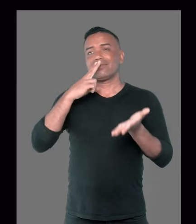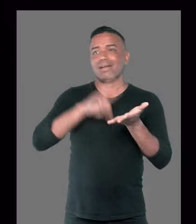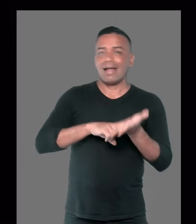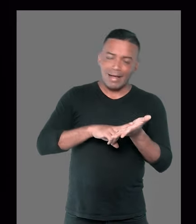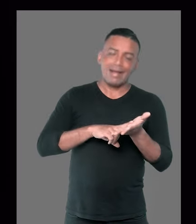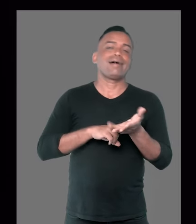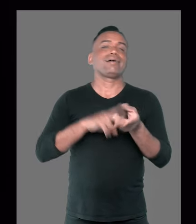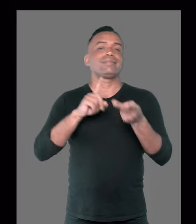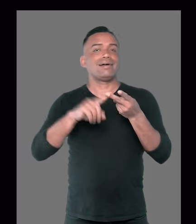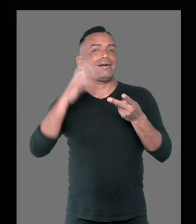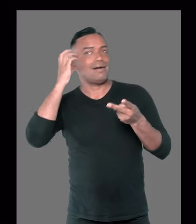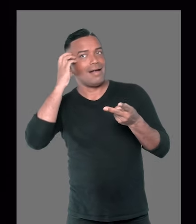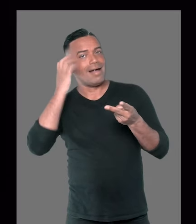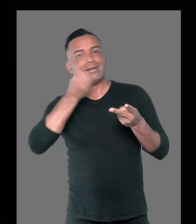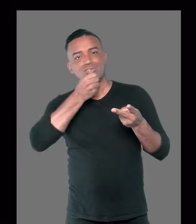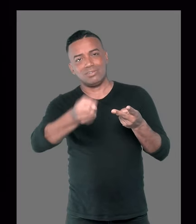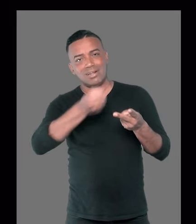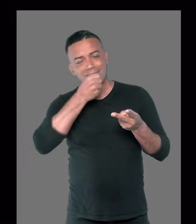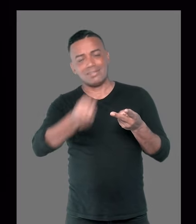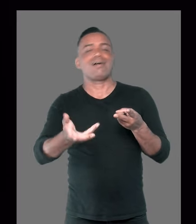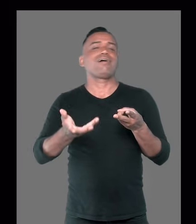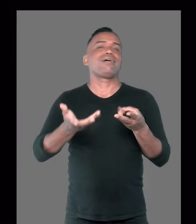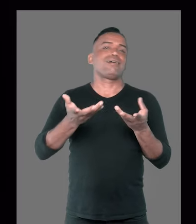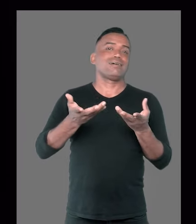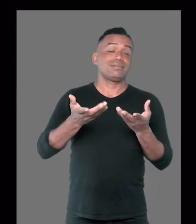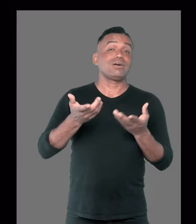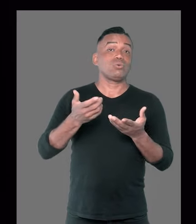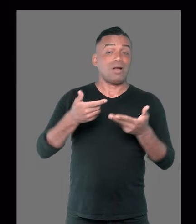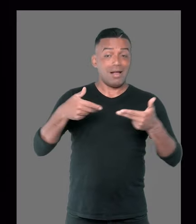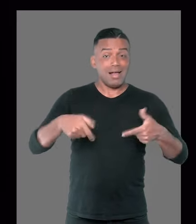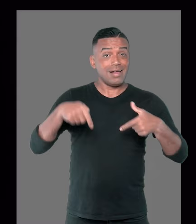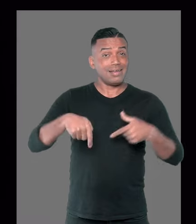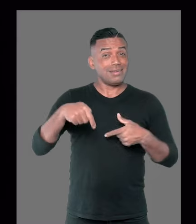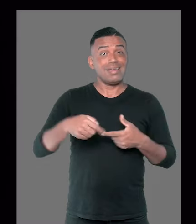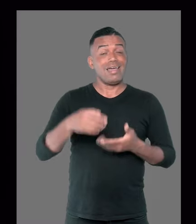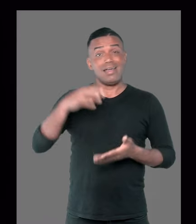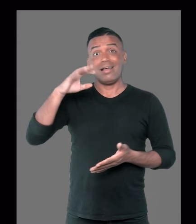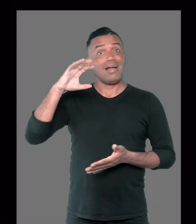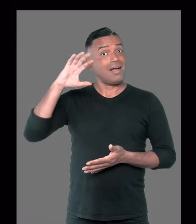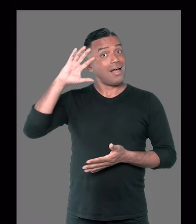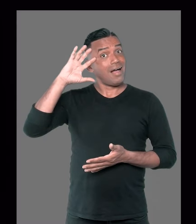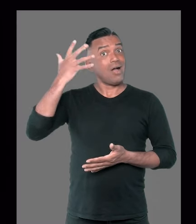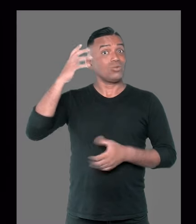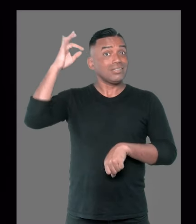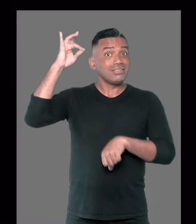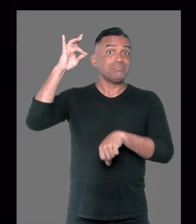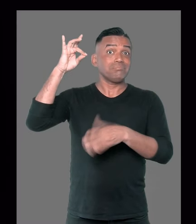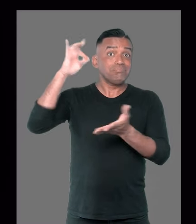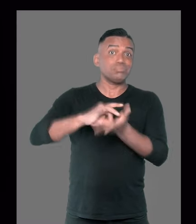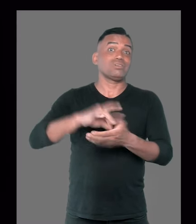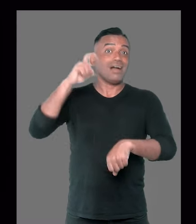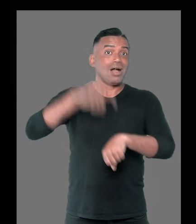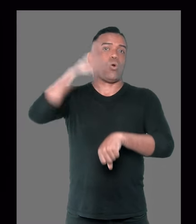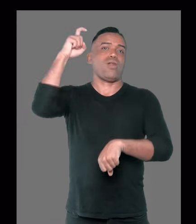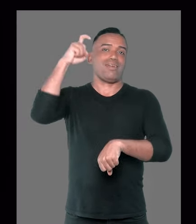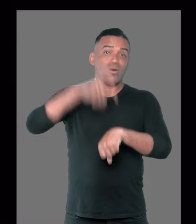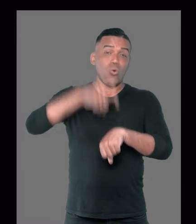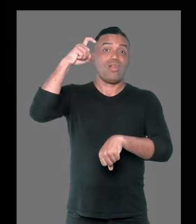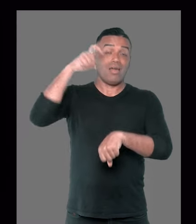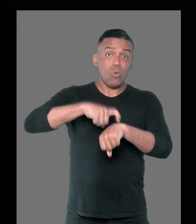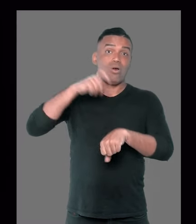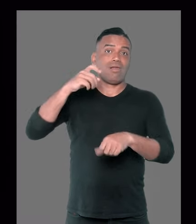entrevistado tem um Outro fator que que interessa aqui tá certo o imediatismo do espaço figital em especial